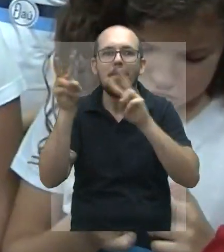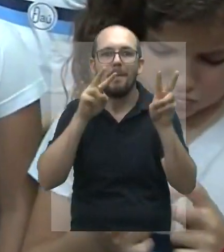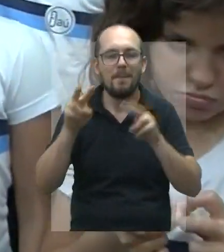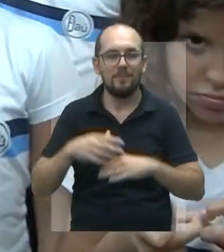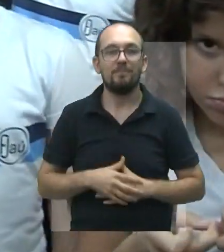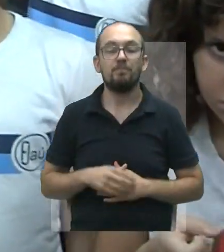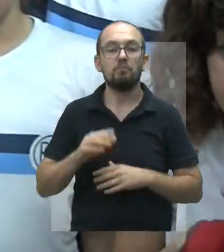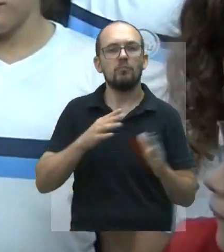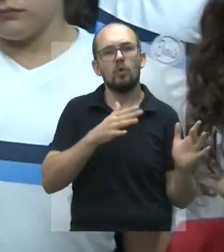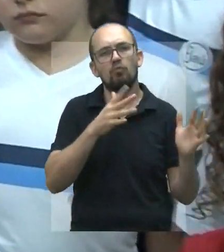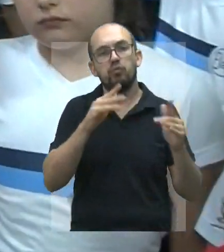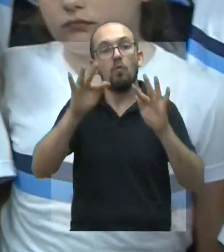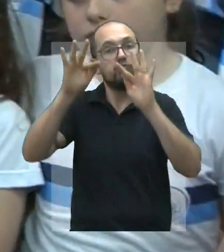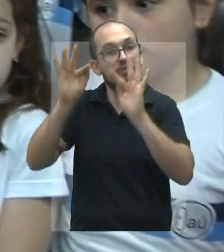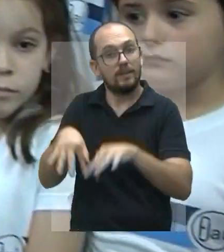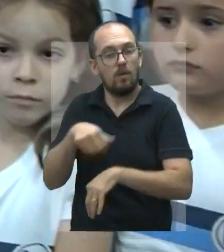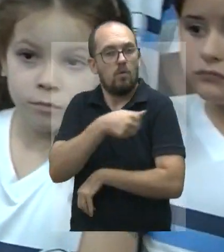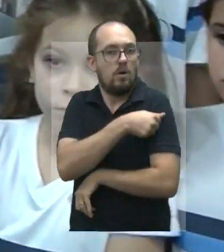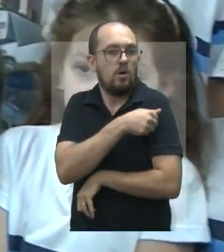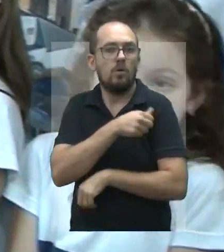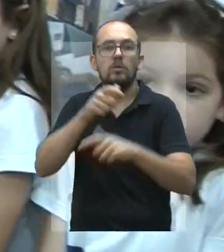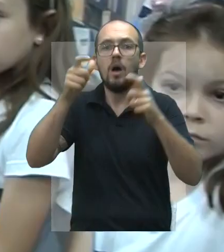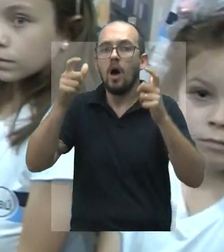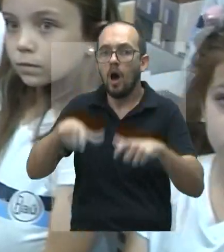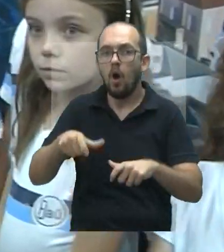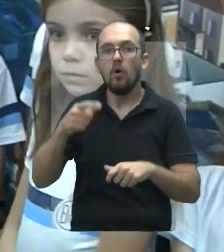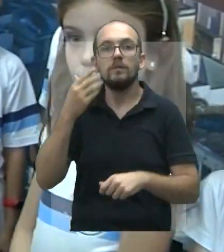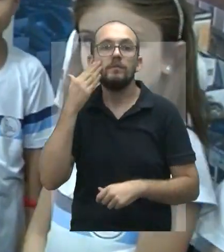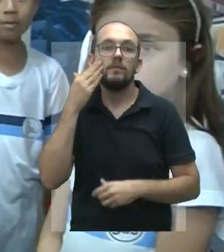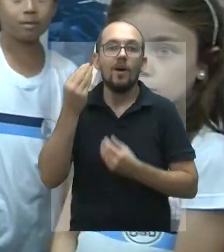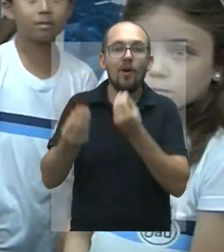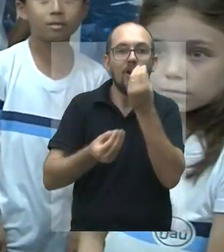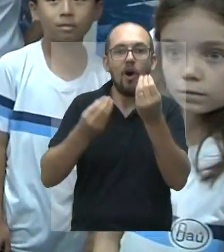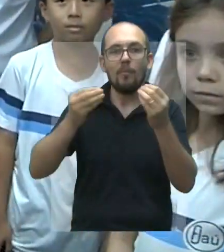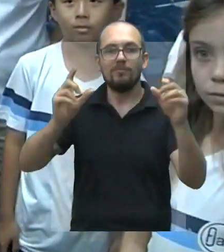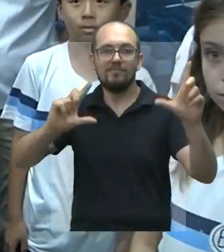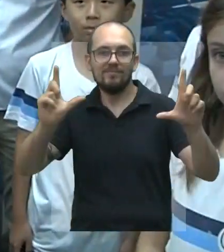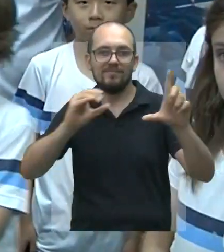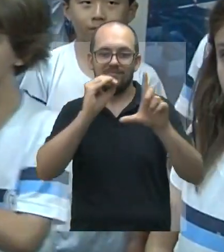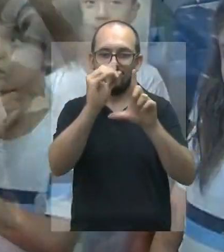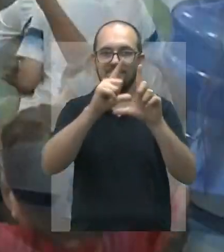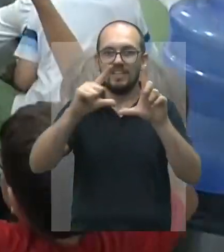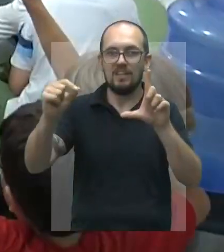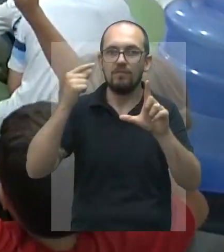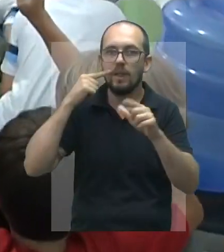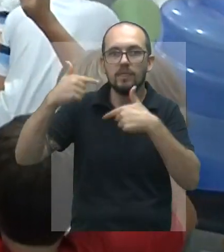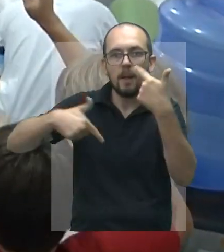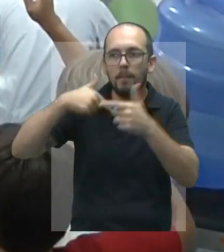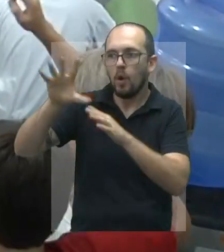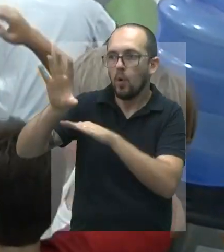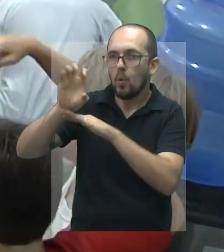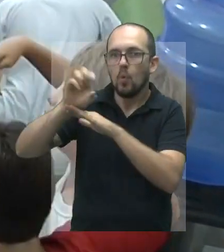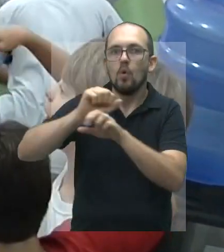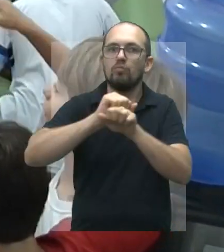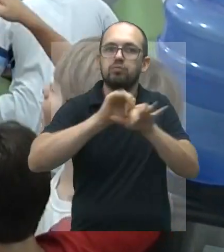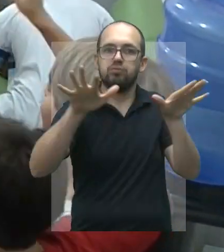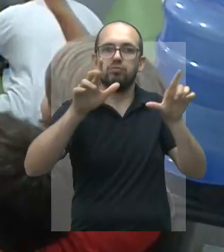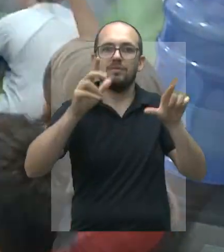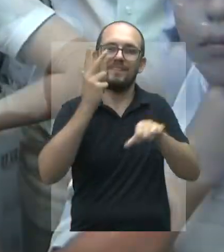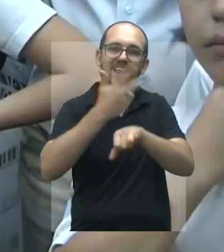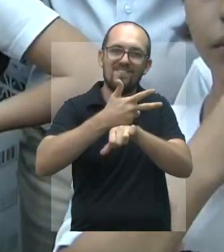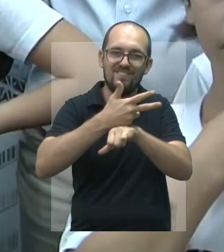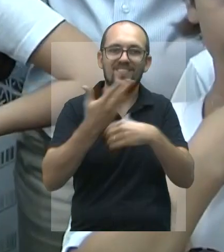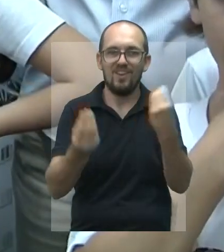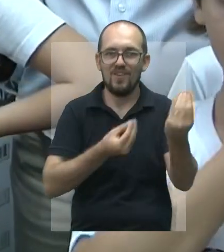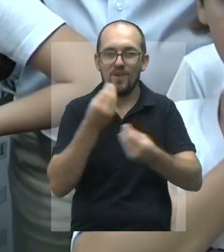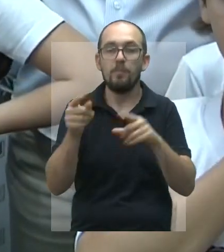final da visita, os alunos puderam saber ainda como são transmitidos os trabalhos legislativos e a função da TV Câmara Jaú.